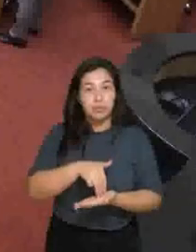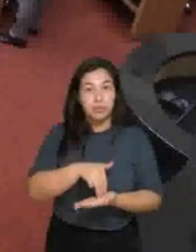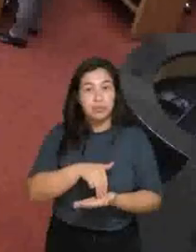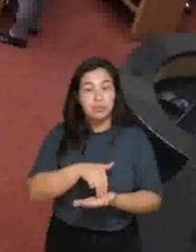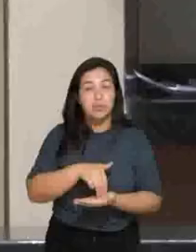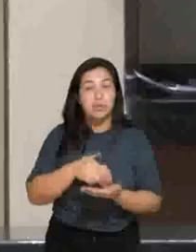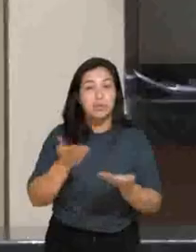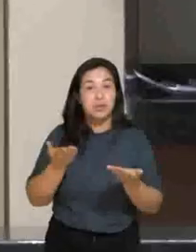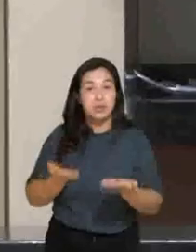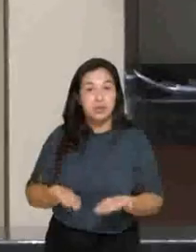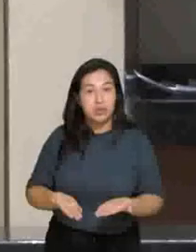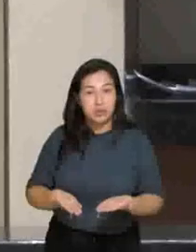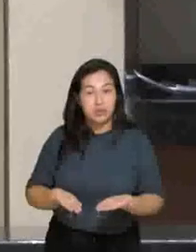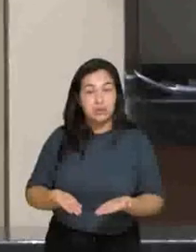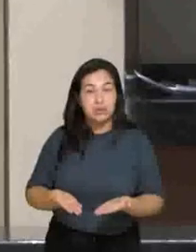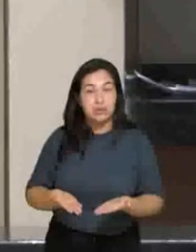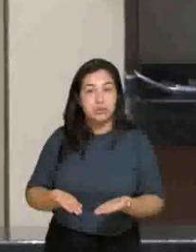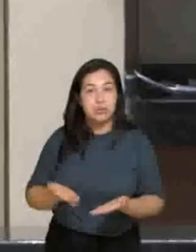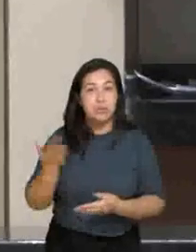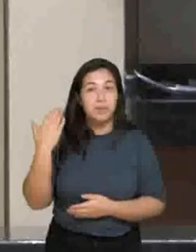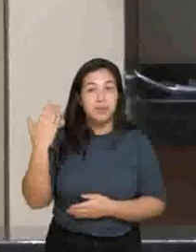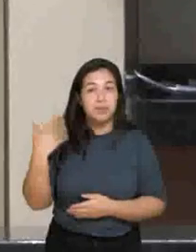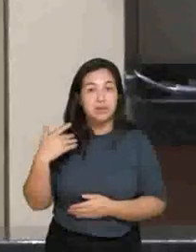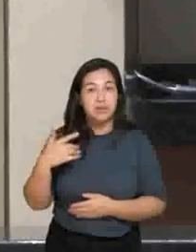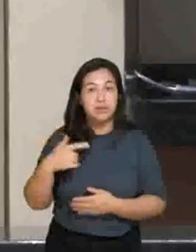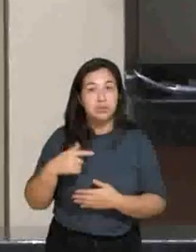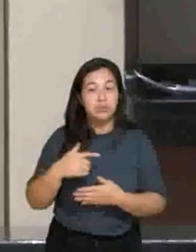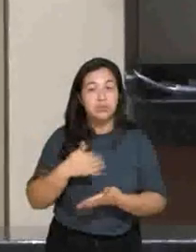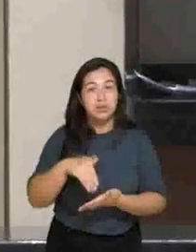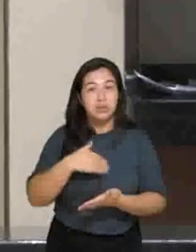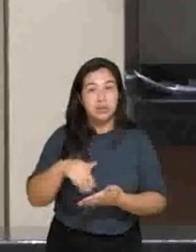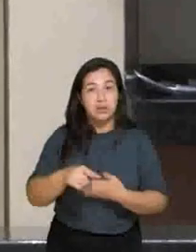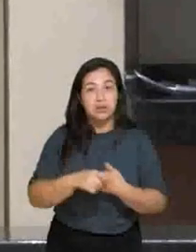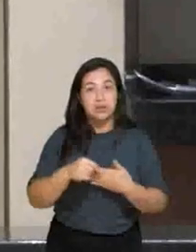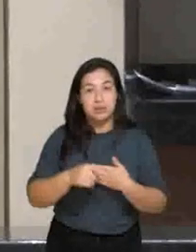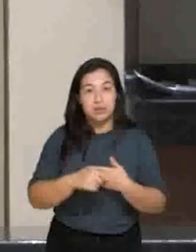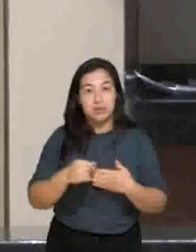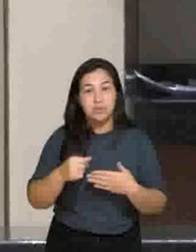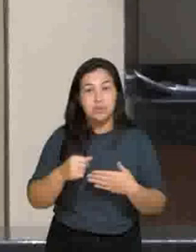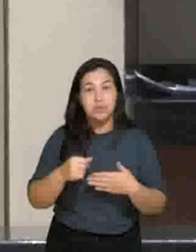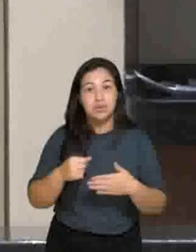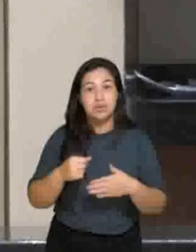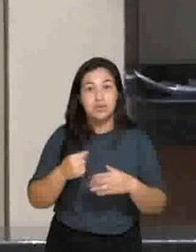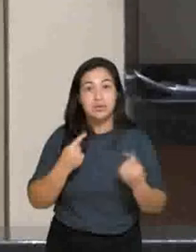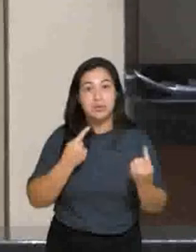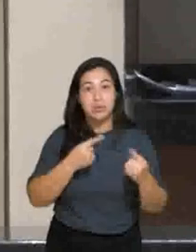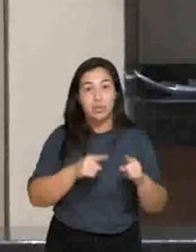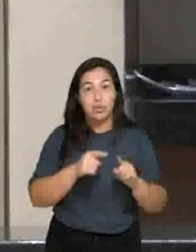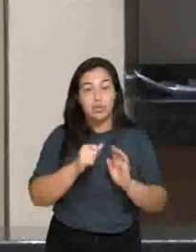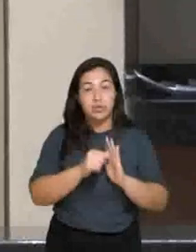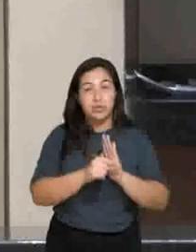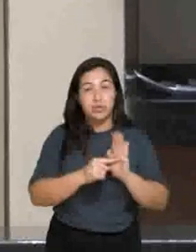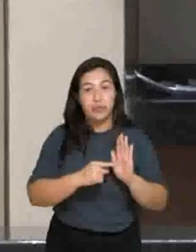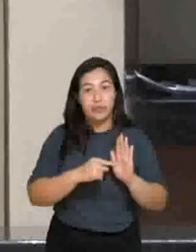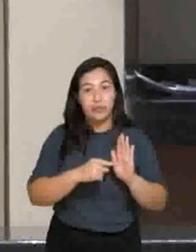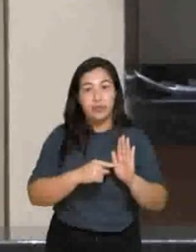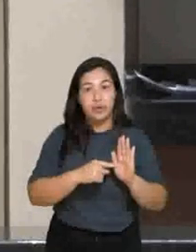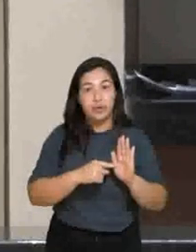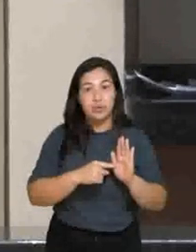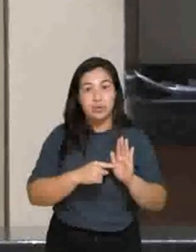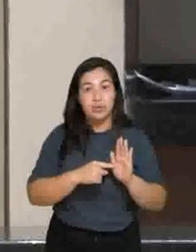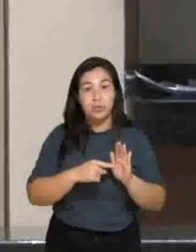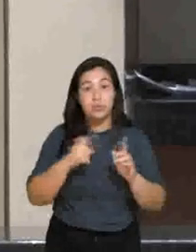secretário em exercício da Casa Civil, e ajustamos a derrubada deste veto, porque nós estamos com dificuldade para